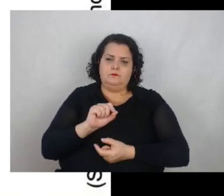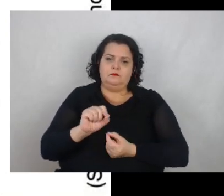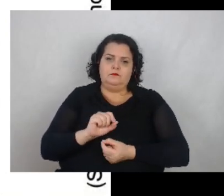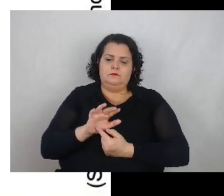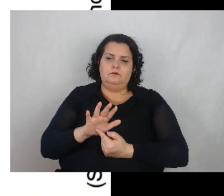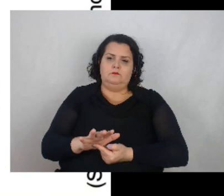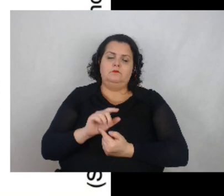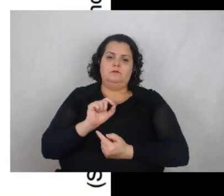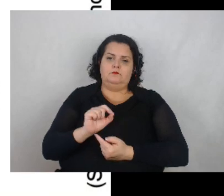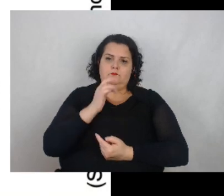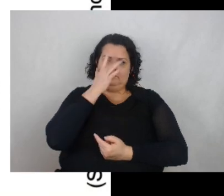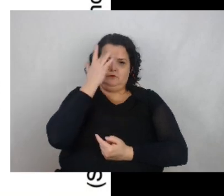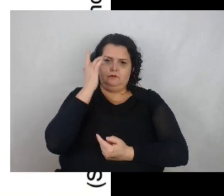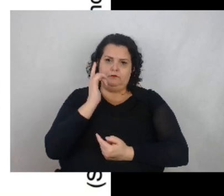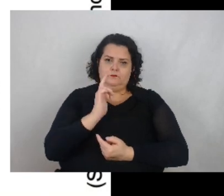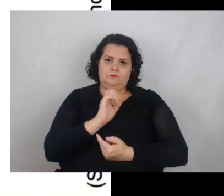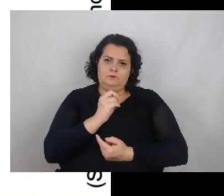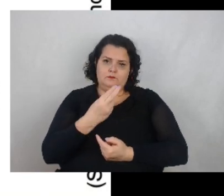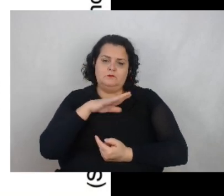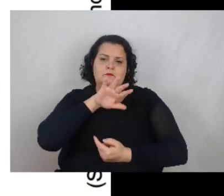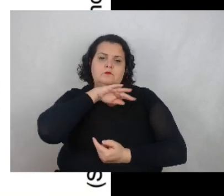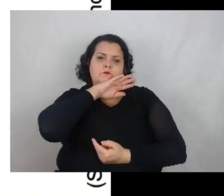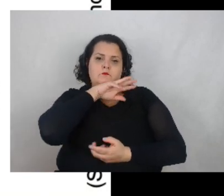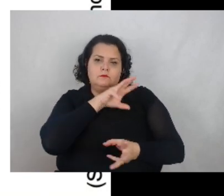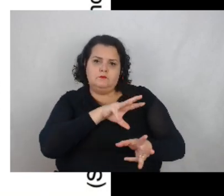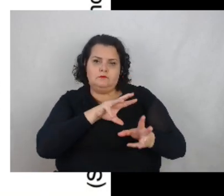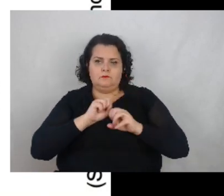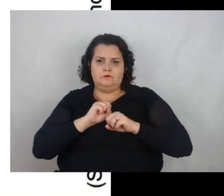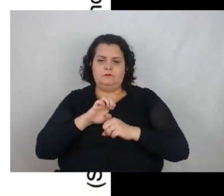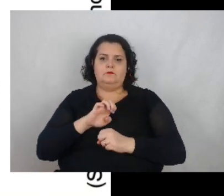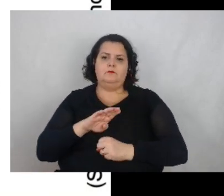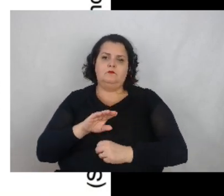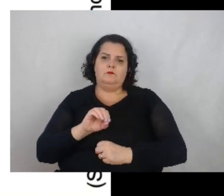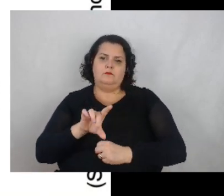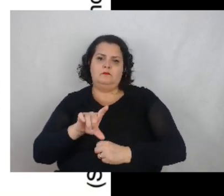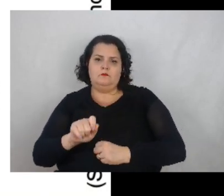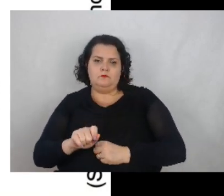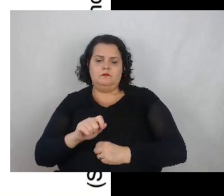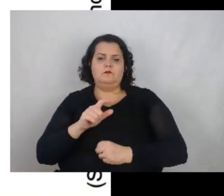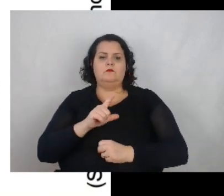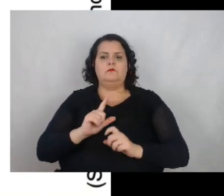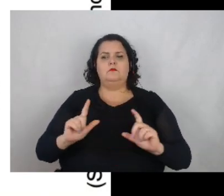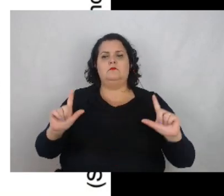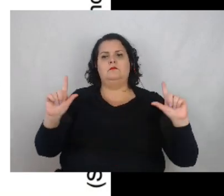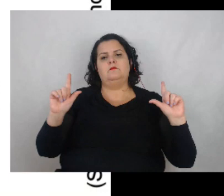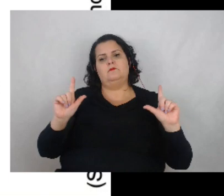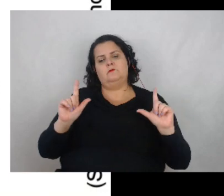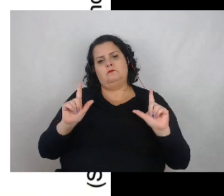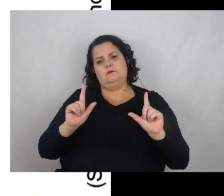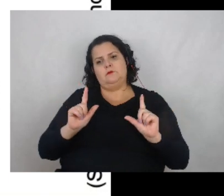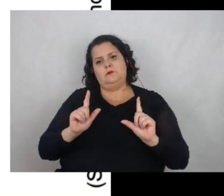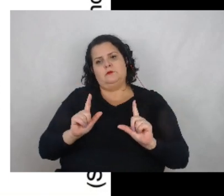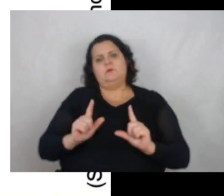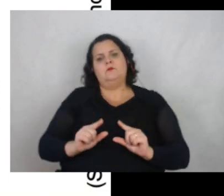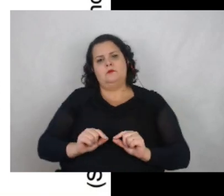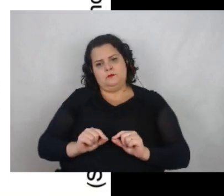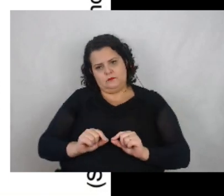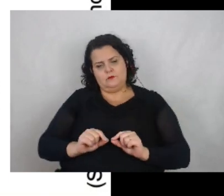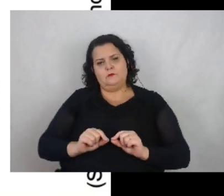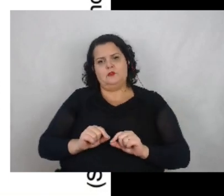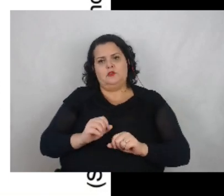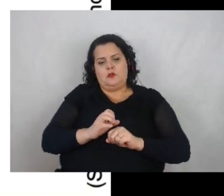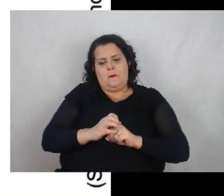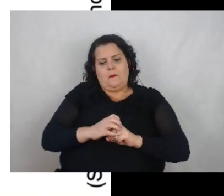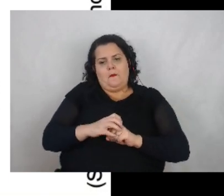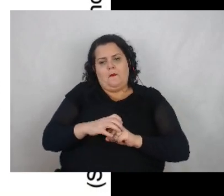com tetrandines infectados pelo vírus Ebola, ocorreu uma diminuição do potencial infectante